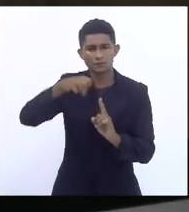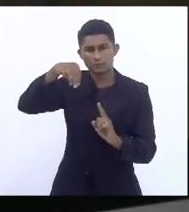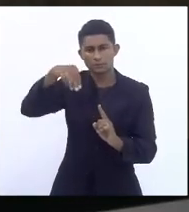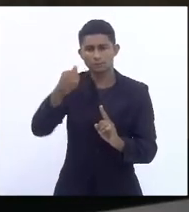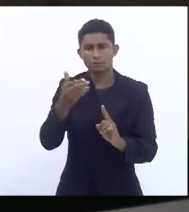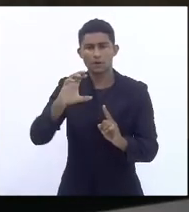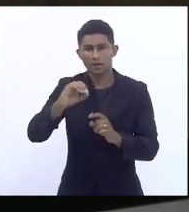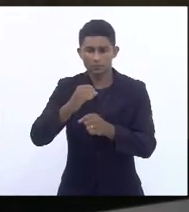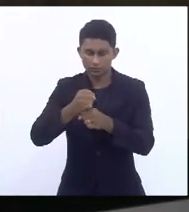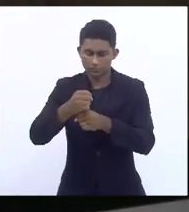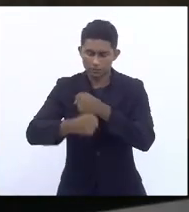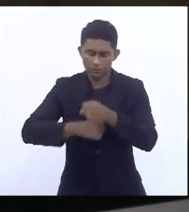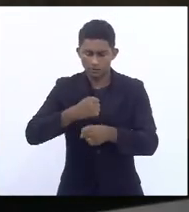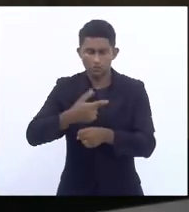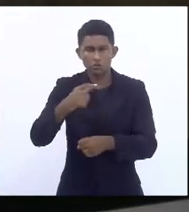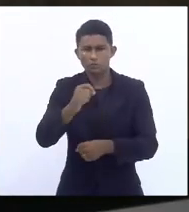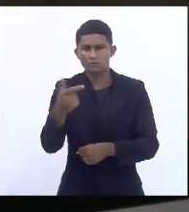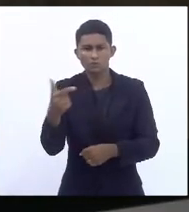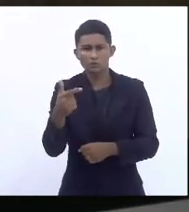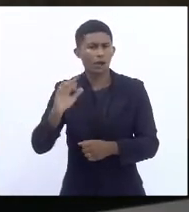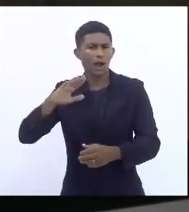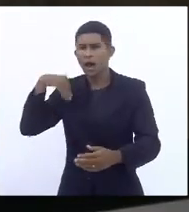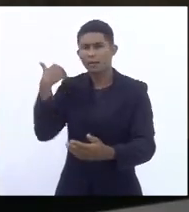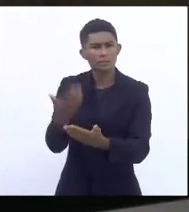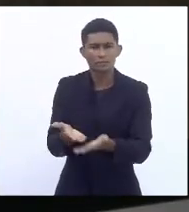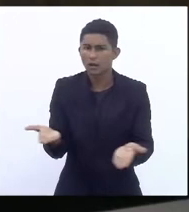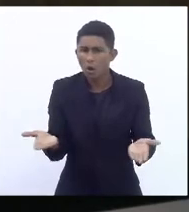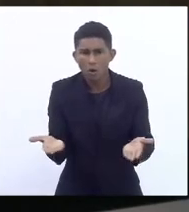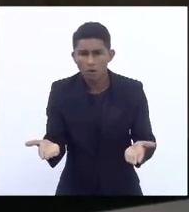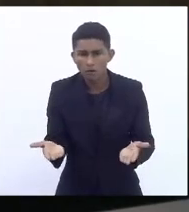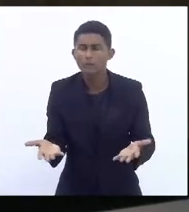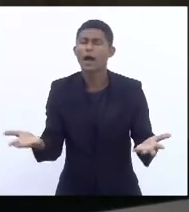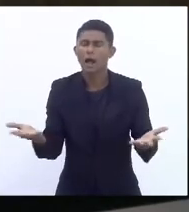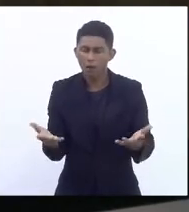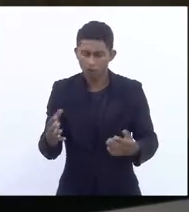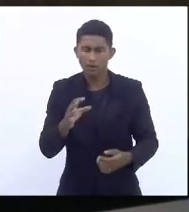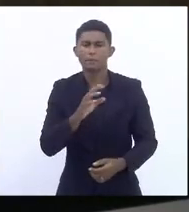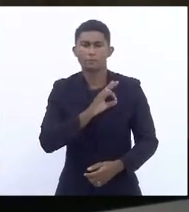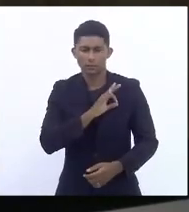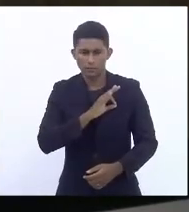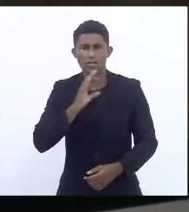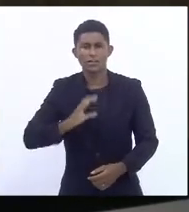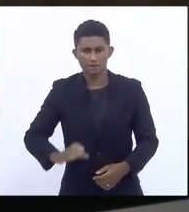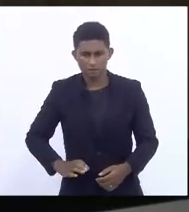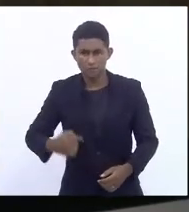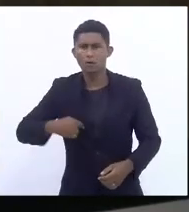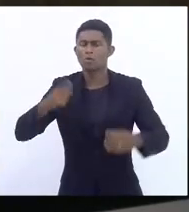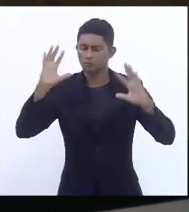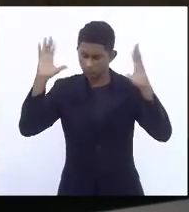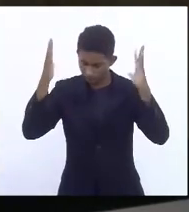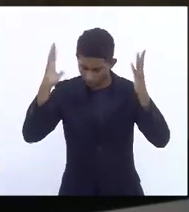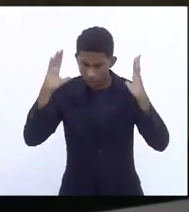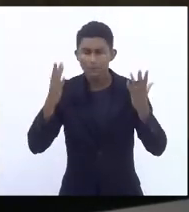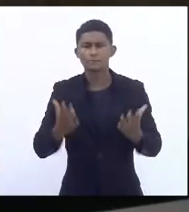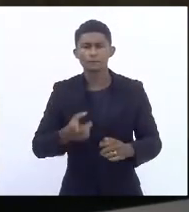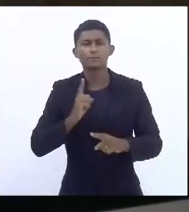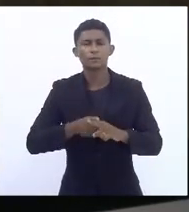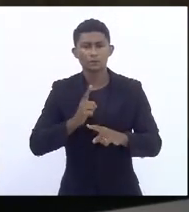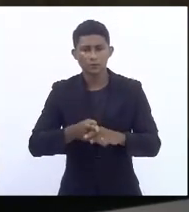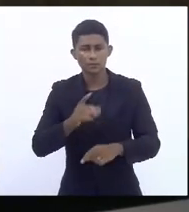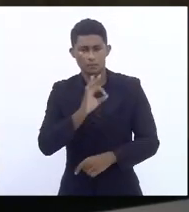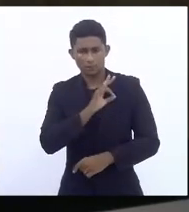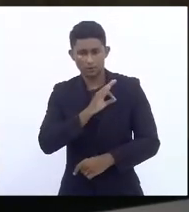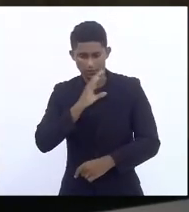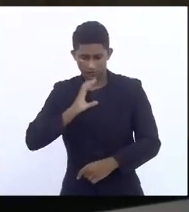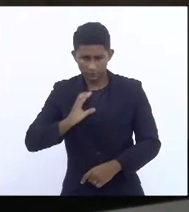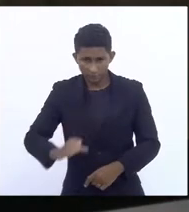isso? E, nesse momento, eu quero aplaudir os policiais civis. Porque os policiais civis se organizaram na data